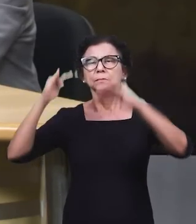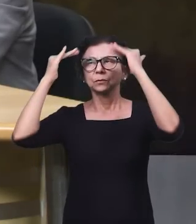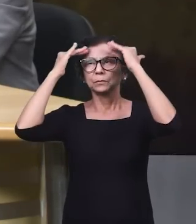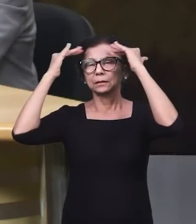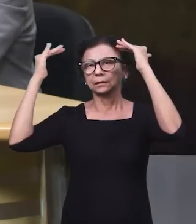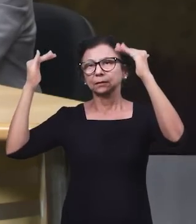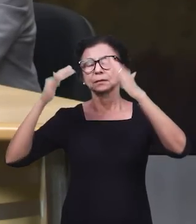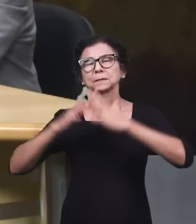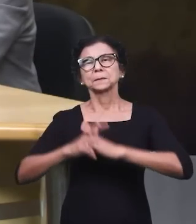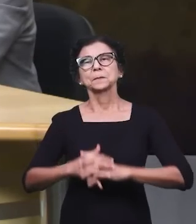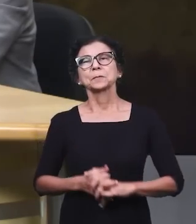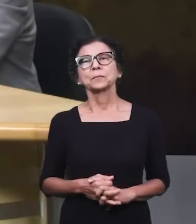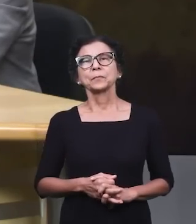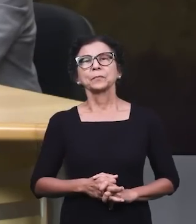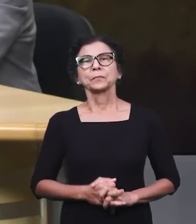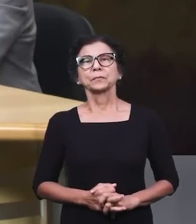capítulo